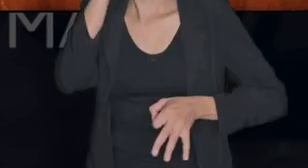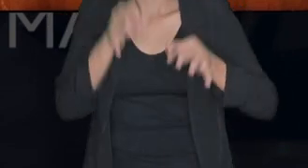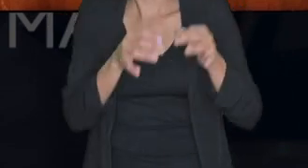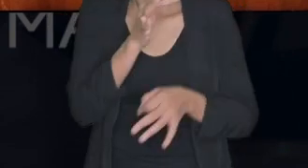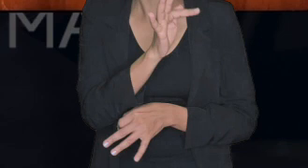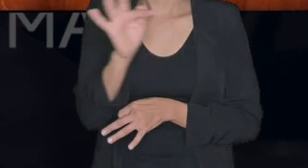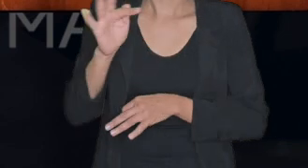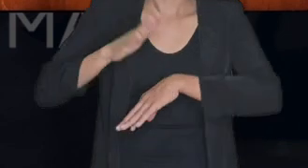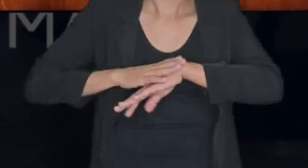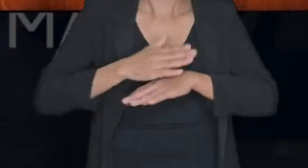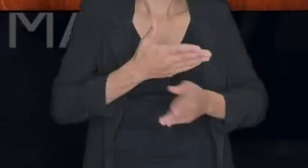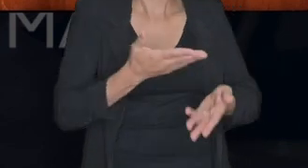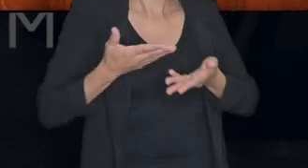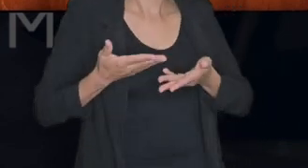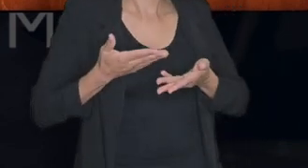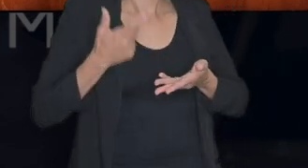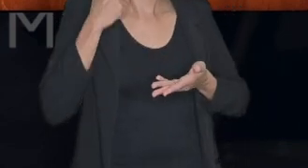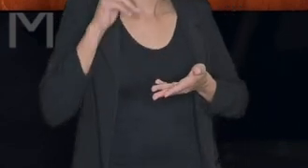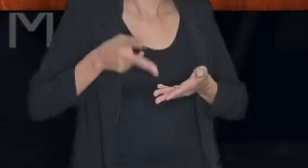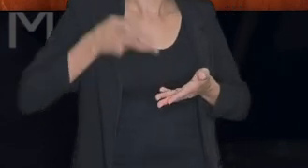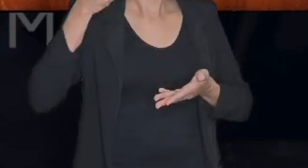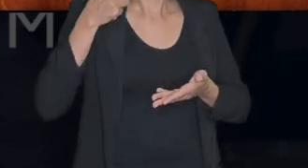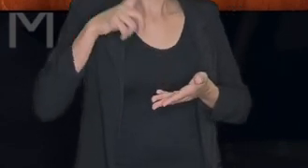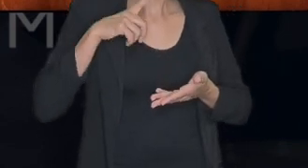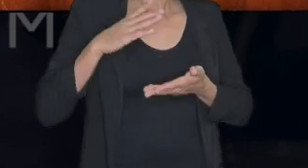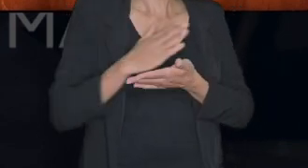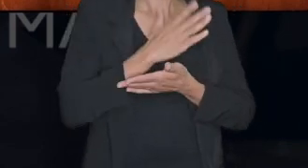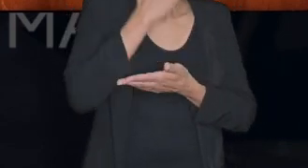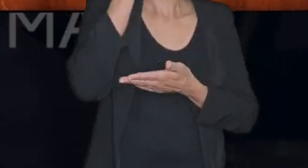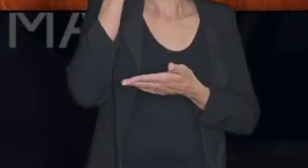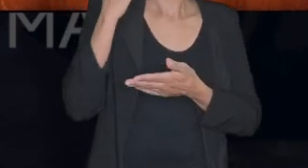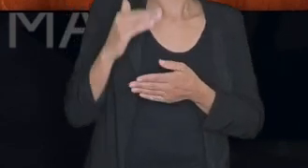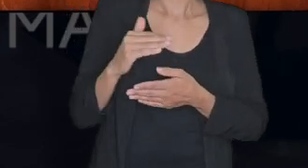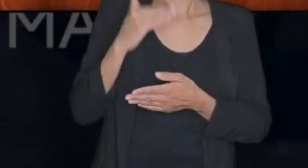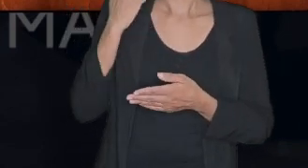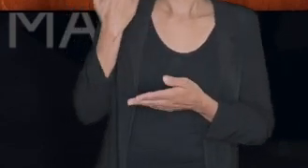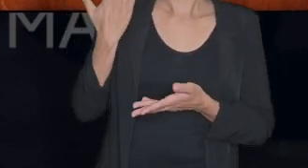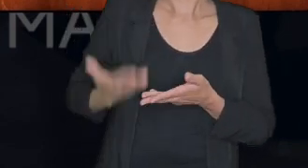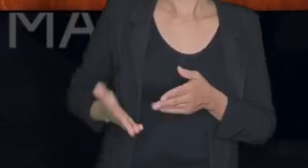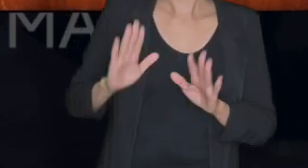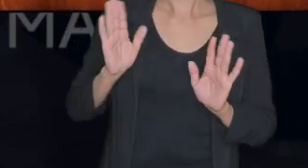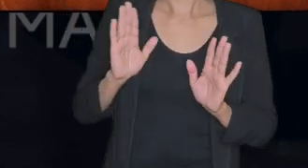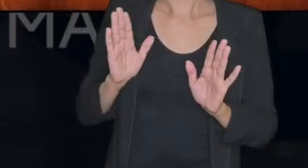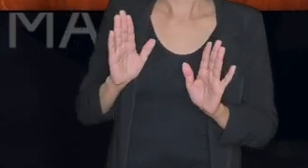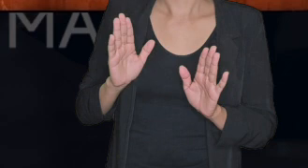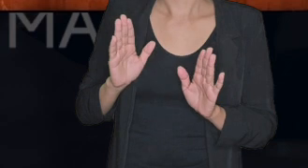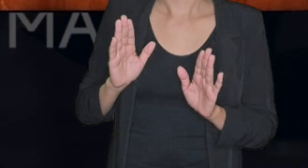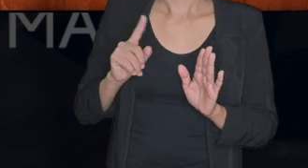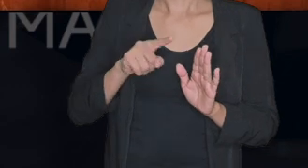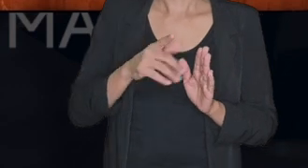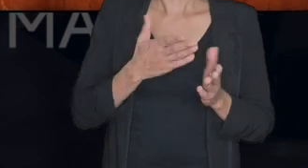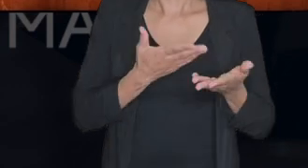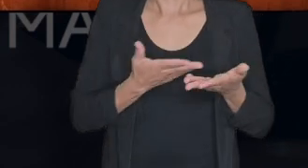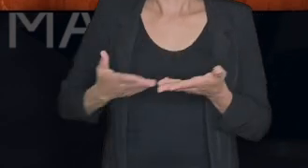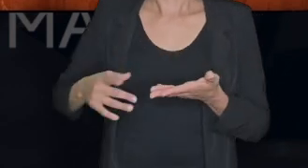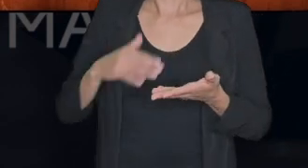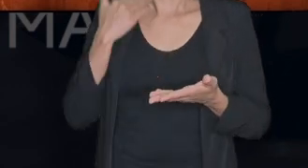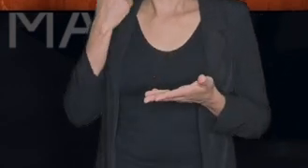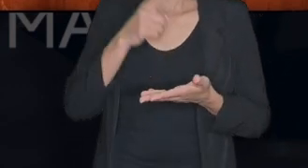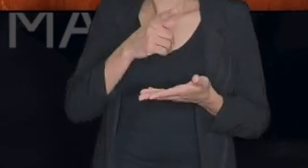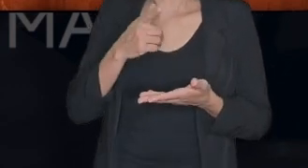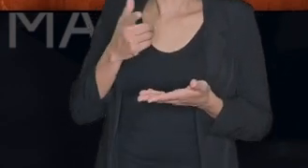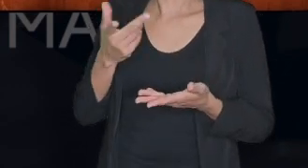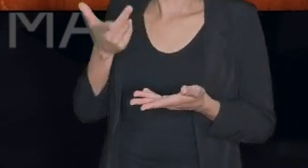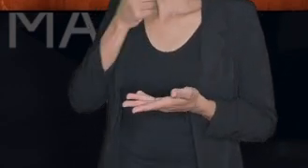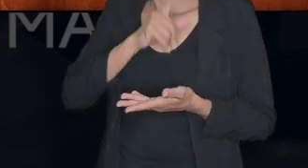verificarem que alguma parte faleceu no processo, e vamos supor que esta parte seja beneficiária de um precatório. Ora,